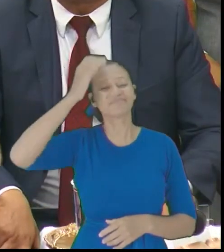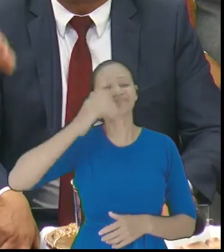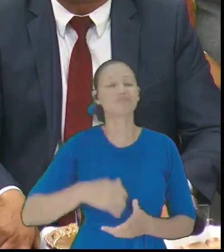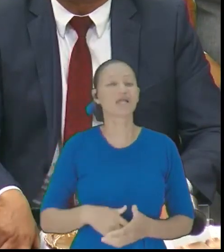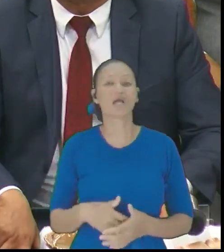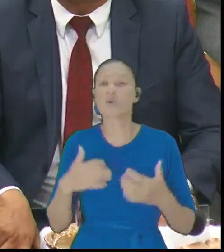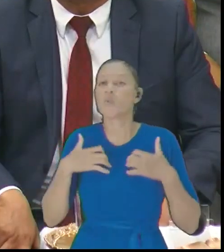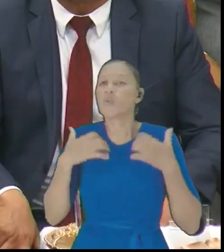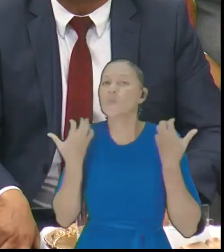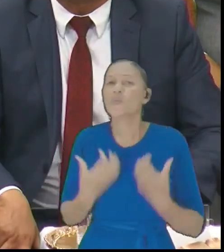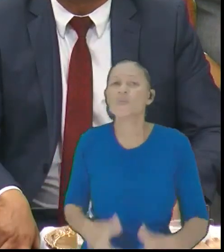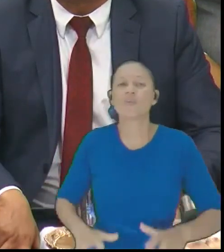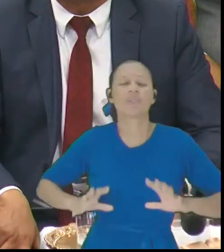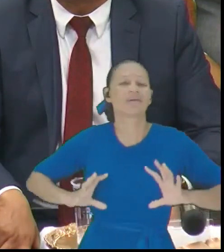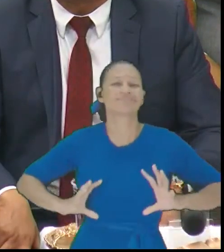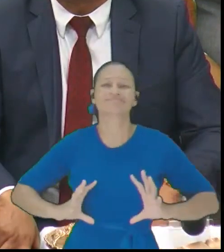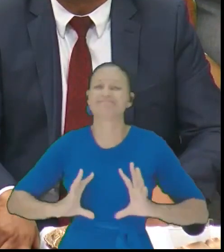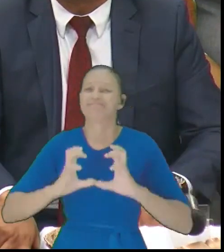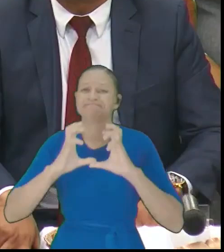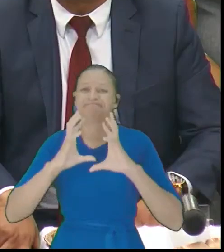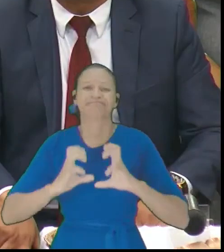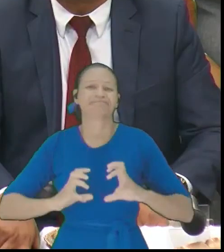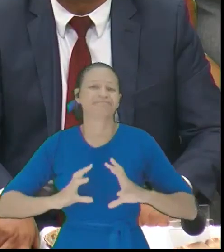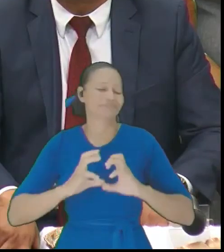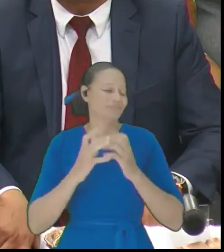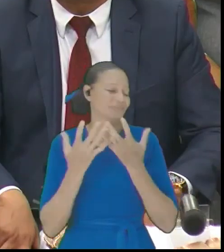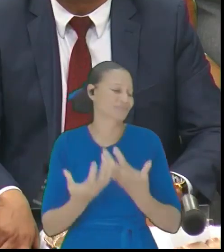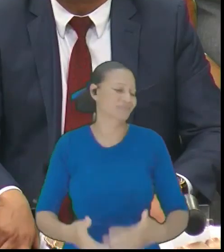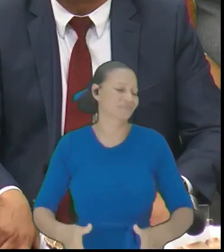O que eu não quero é contenda.